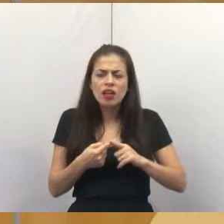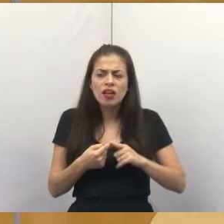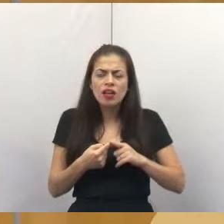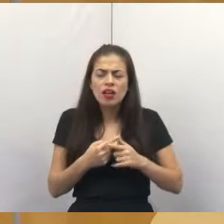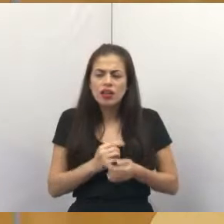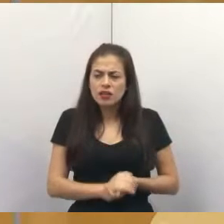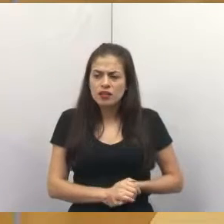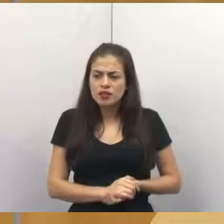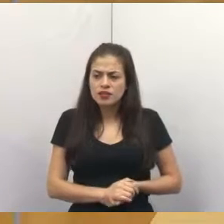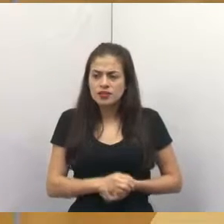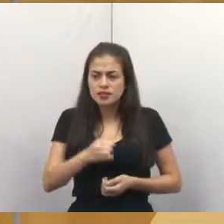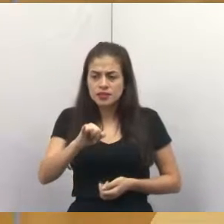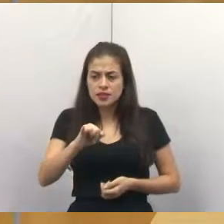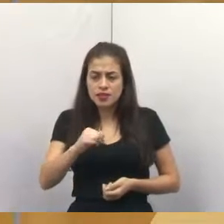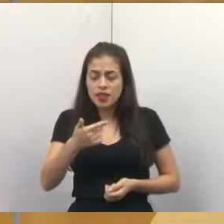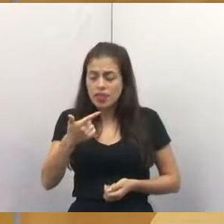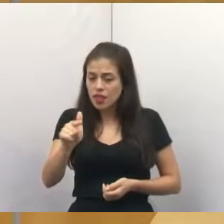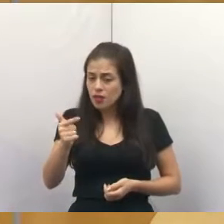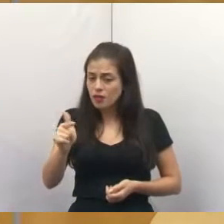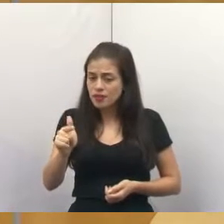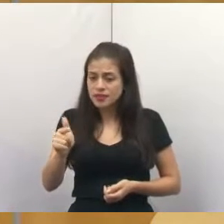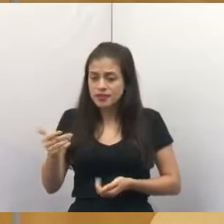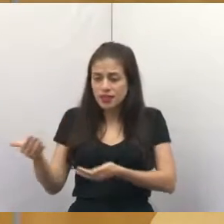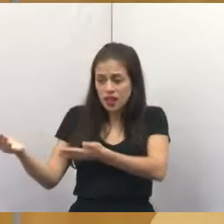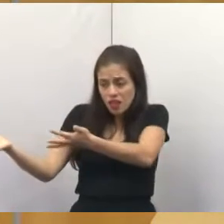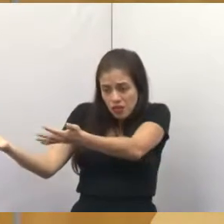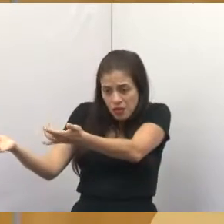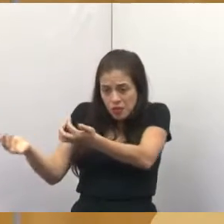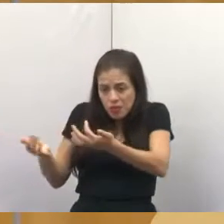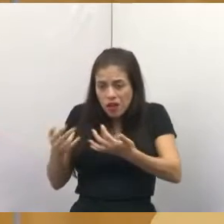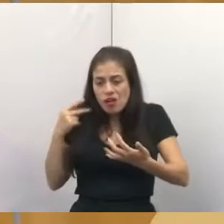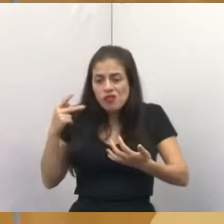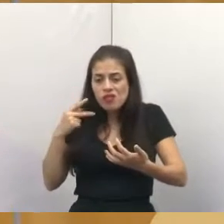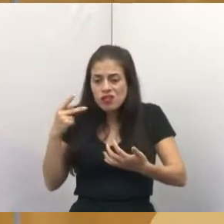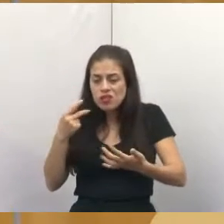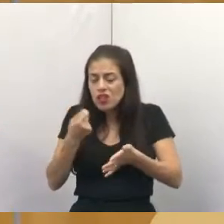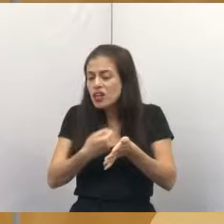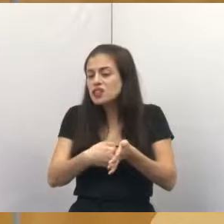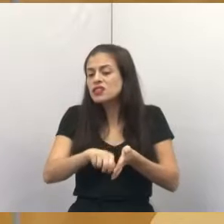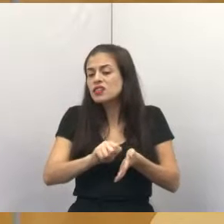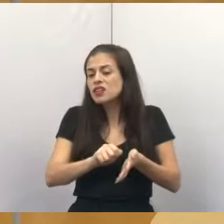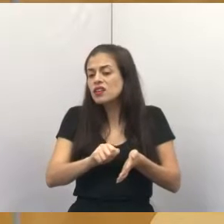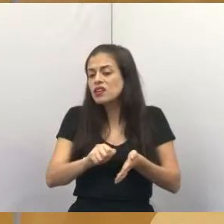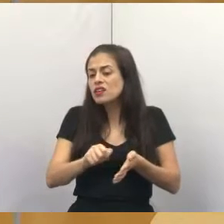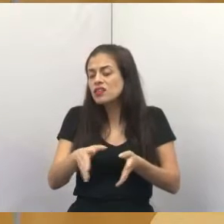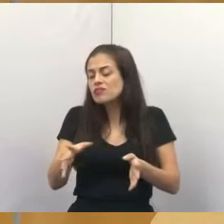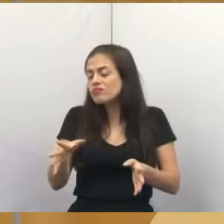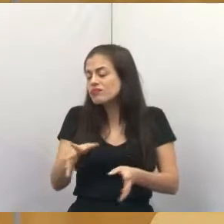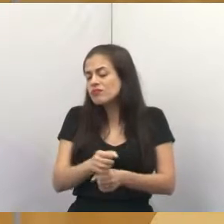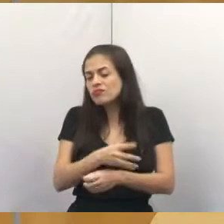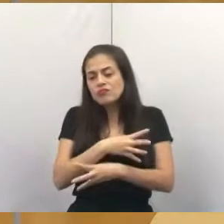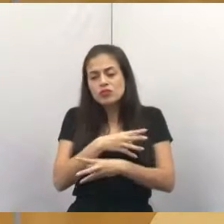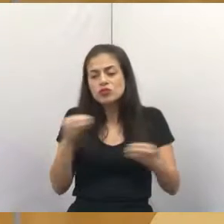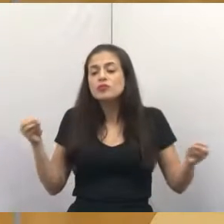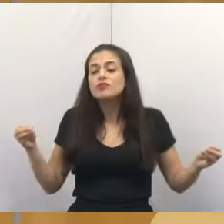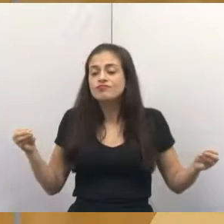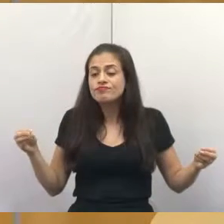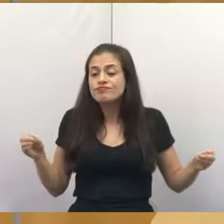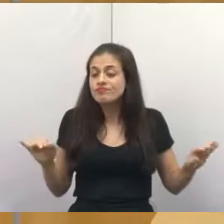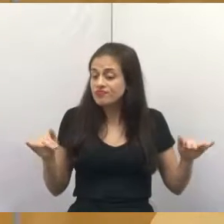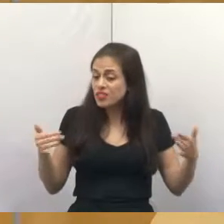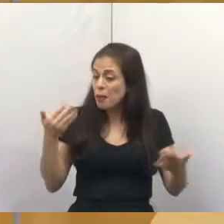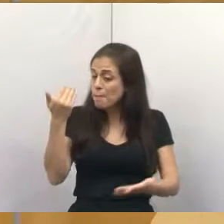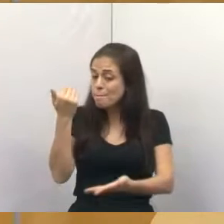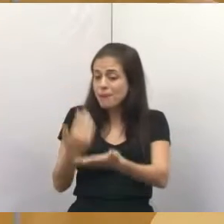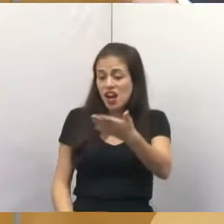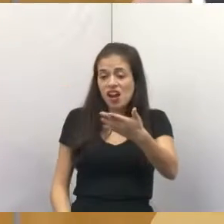presidente. Porque se eu não tiver a maioria para assinar, passou. Então, quem é prejudicado é você,